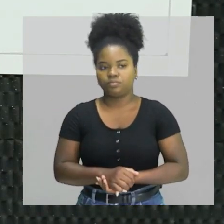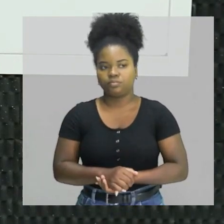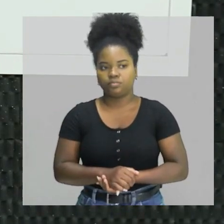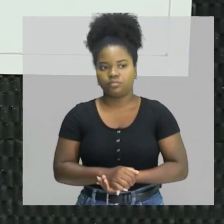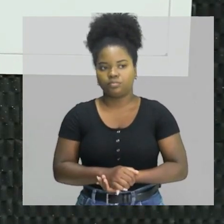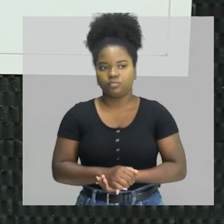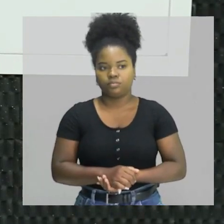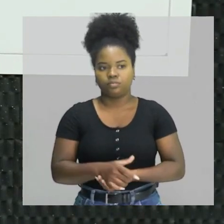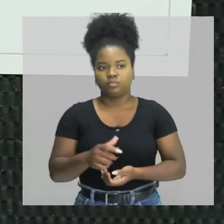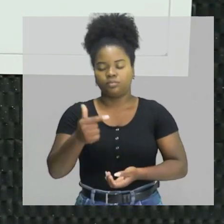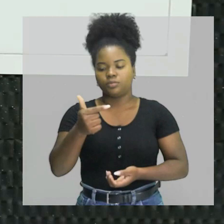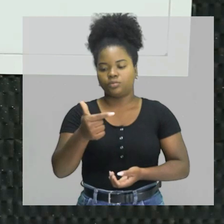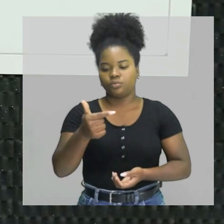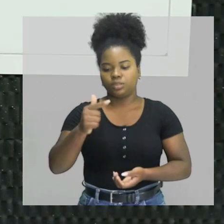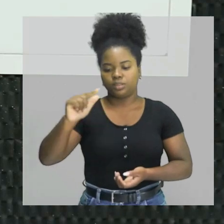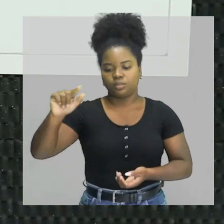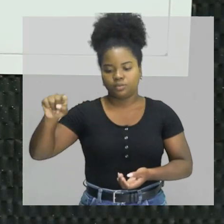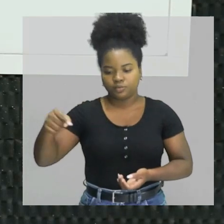Aqui vai lhe dar